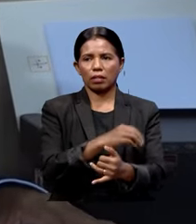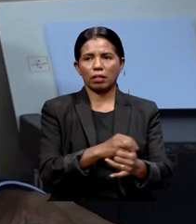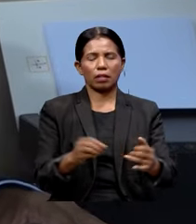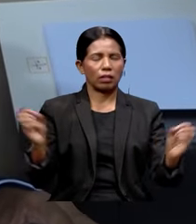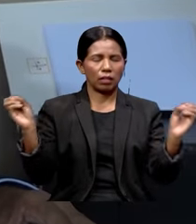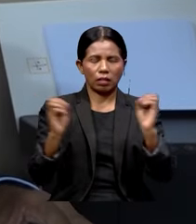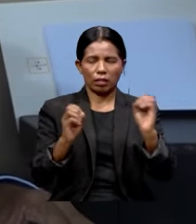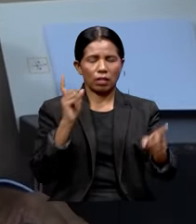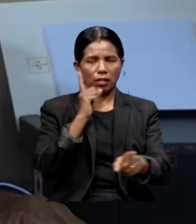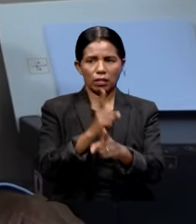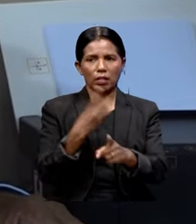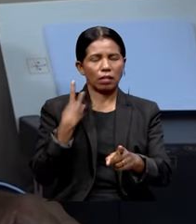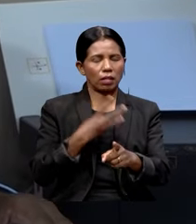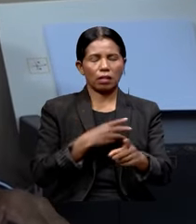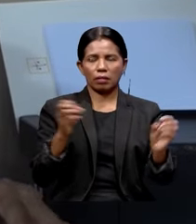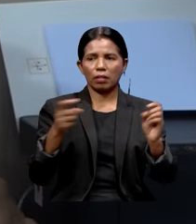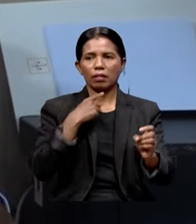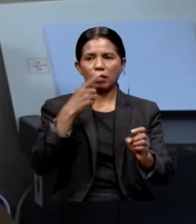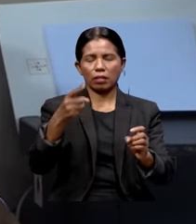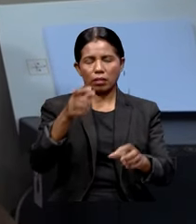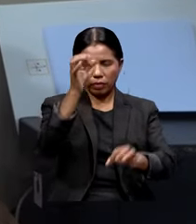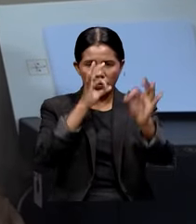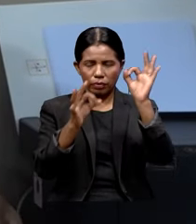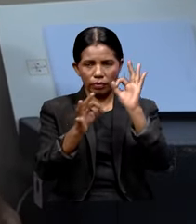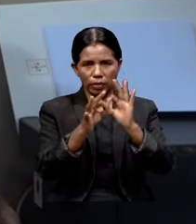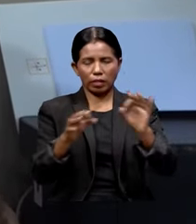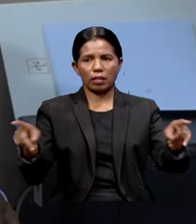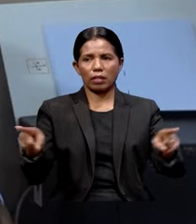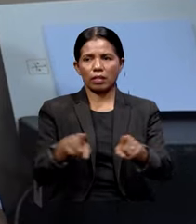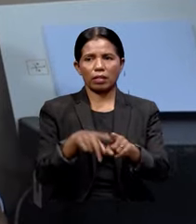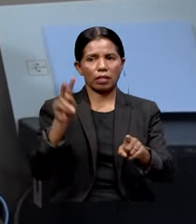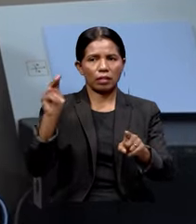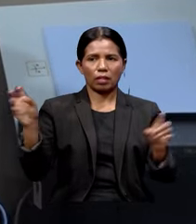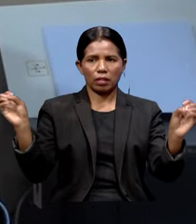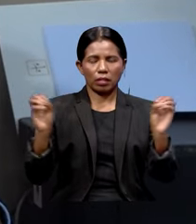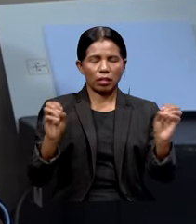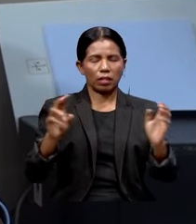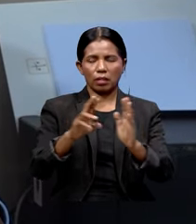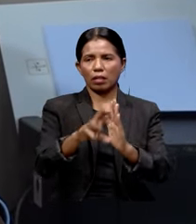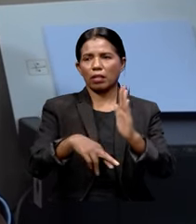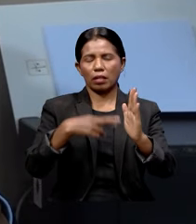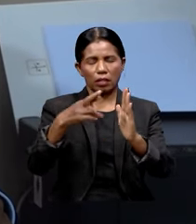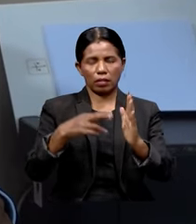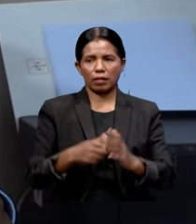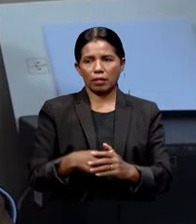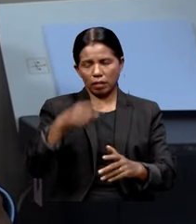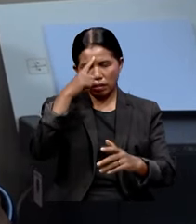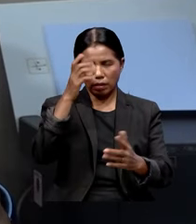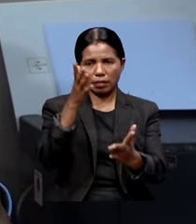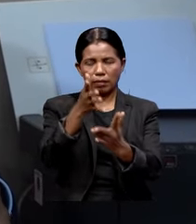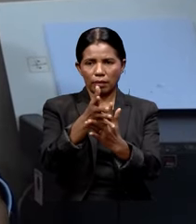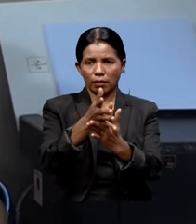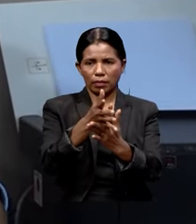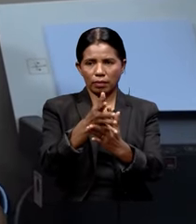aí, rapaz. Também nem a Camila considera garantia, né? Nessa nem lá é vinculação, tanto vinculação